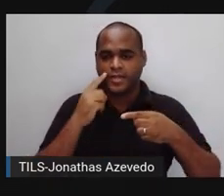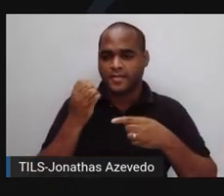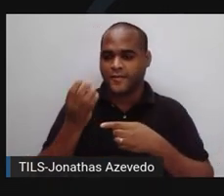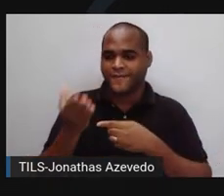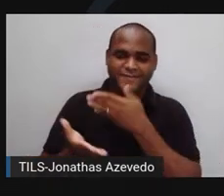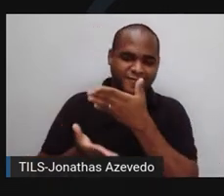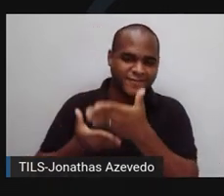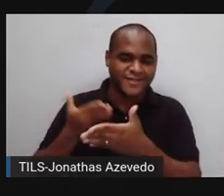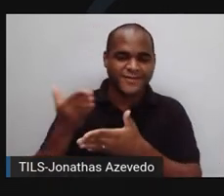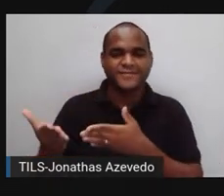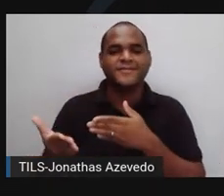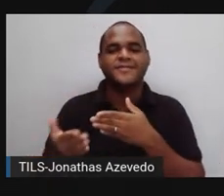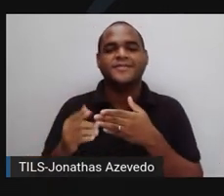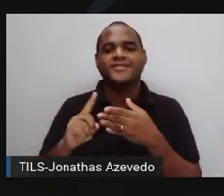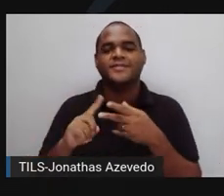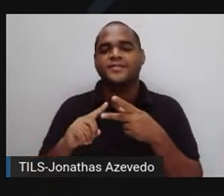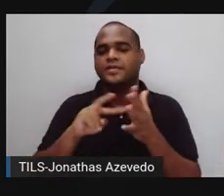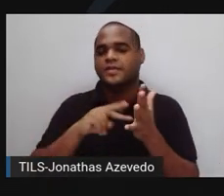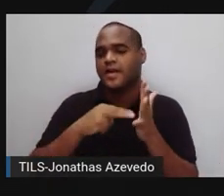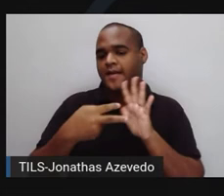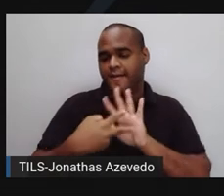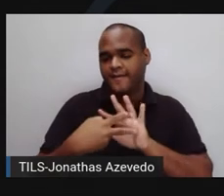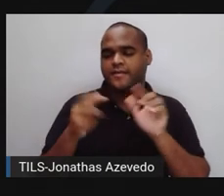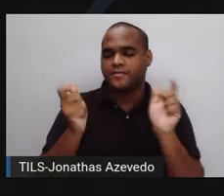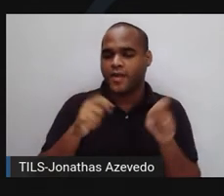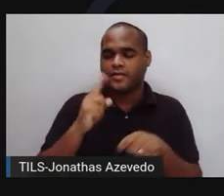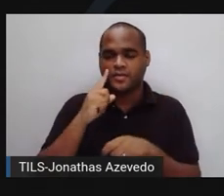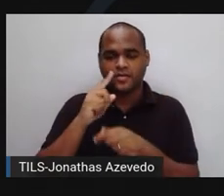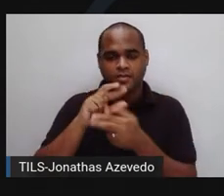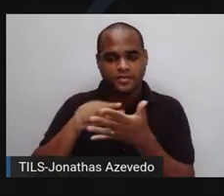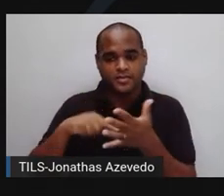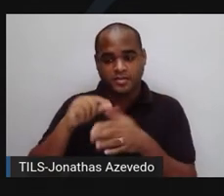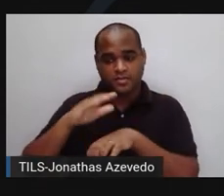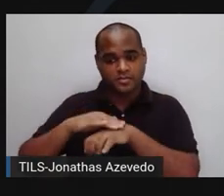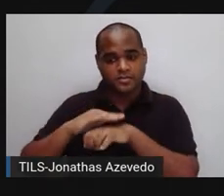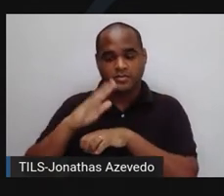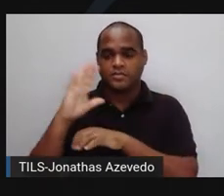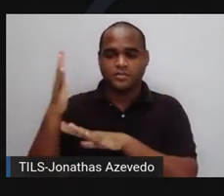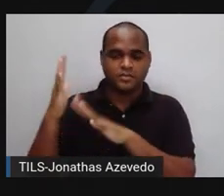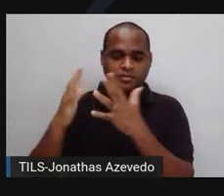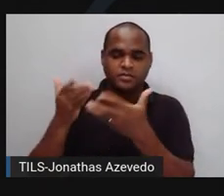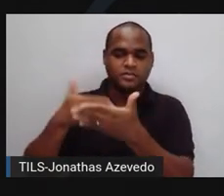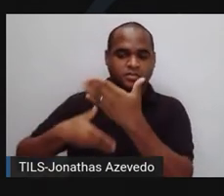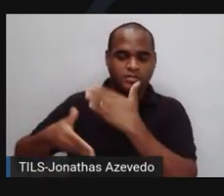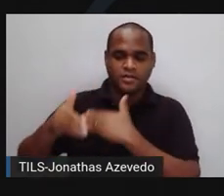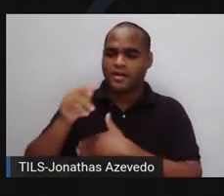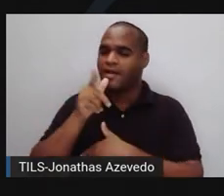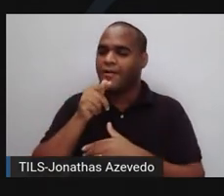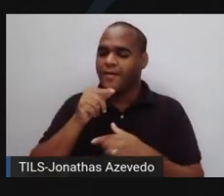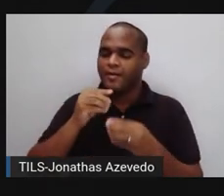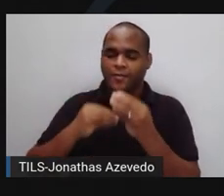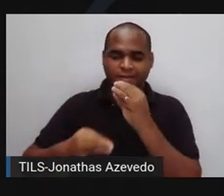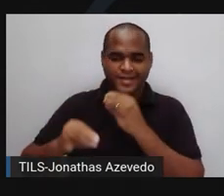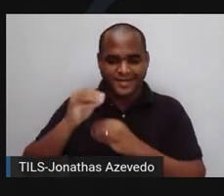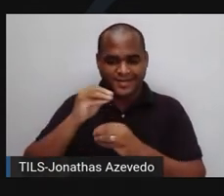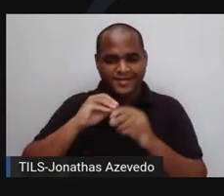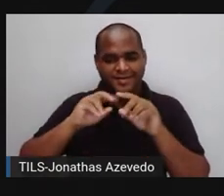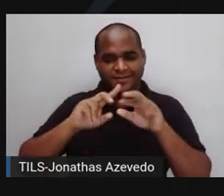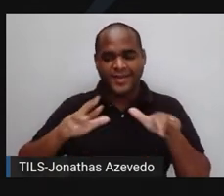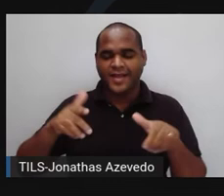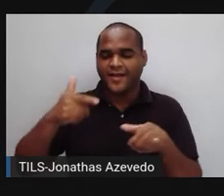provisão que significa capacidade da natureza nos prover alimentos água matéria-prima